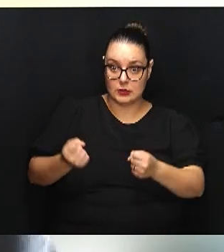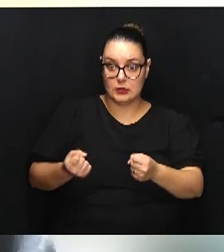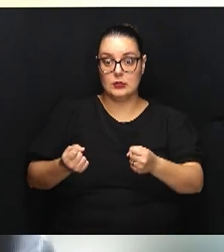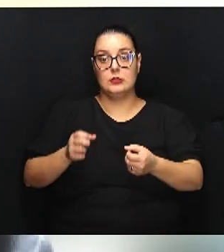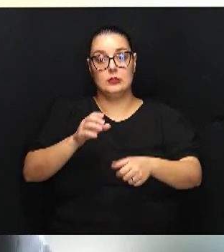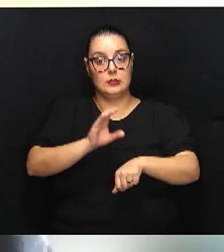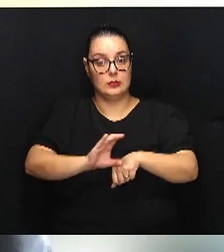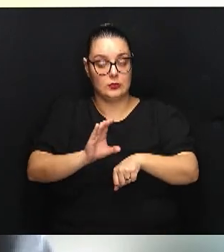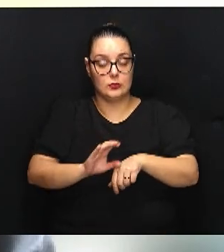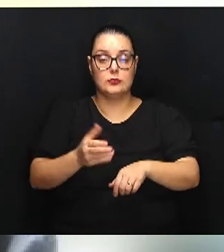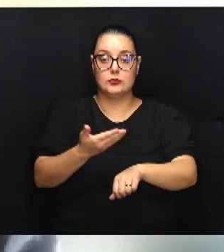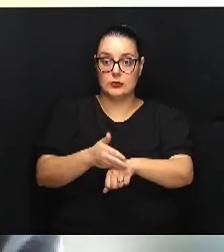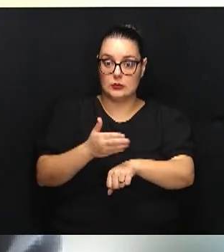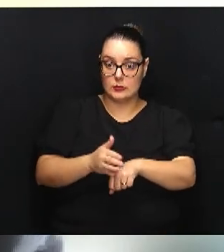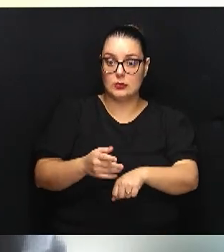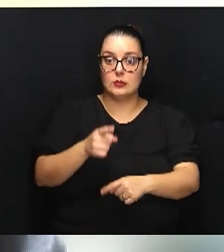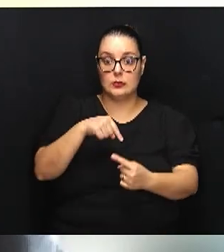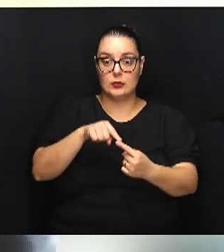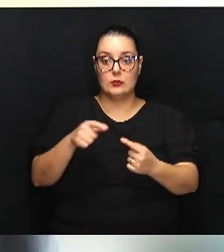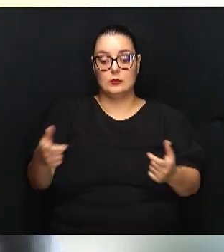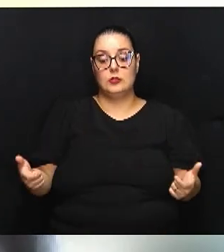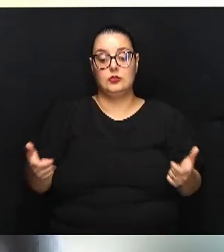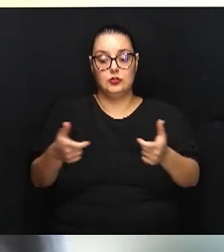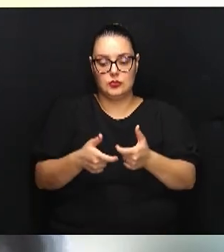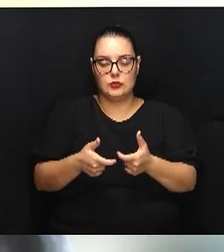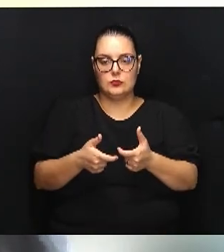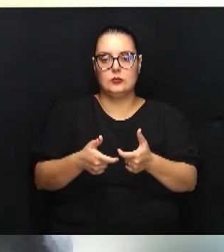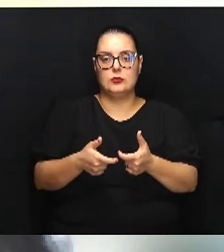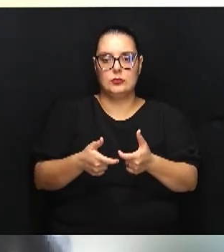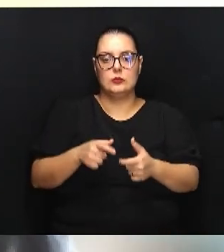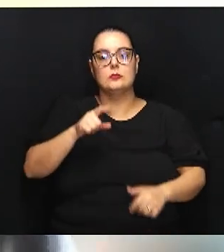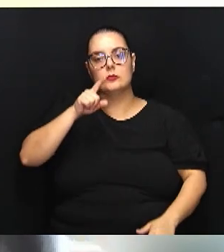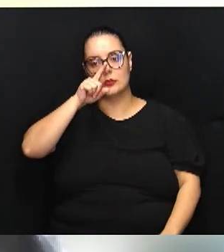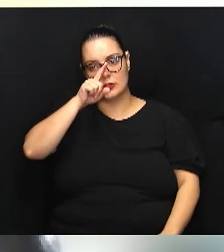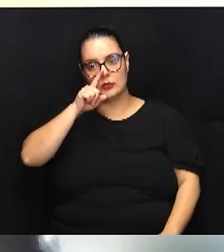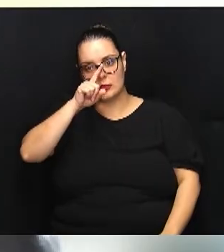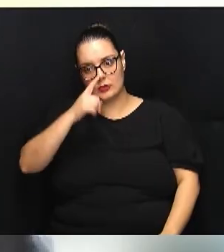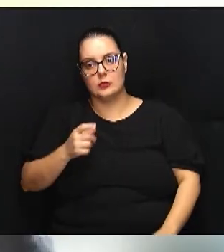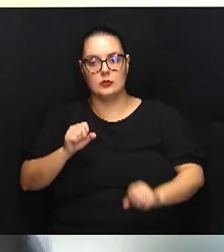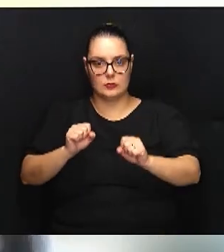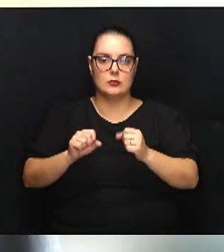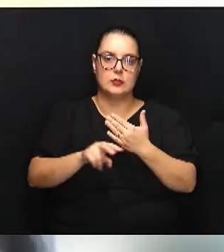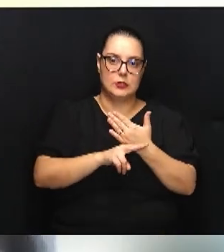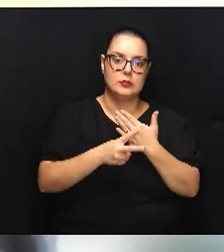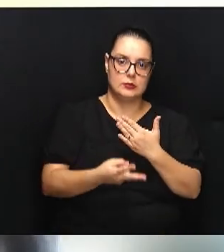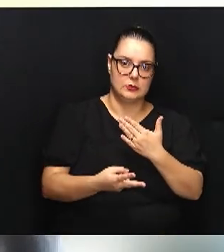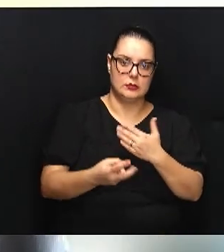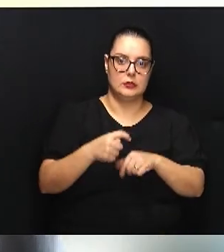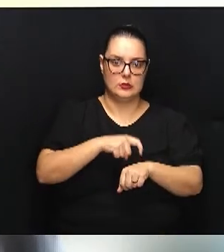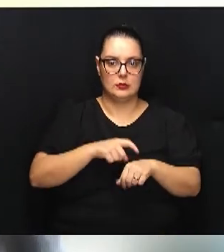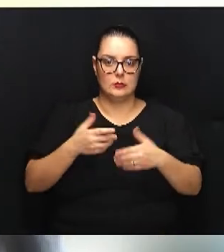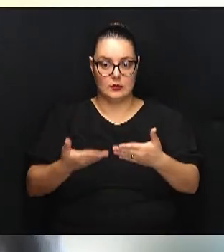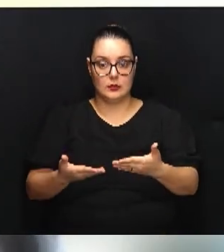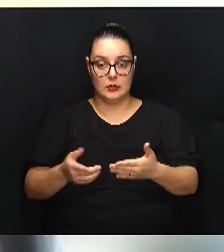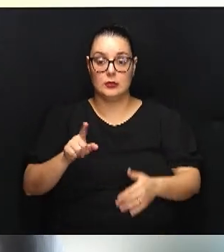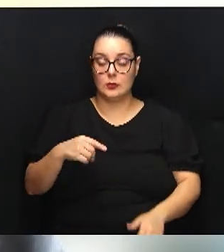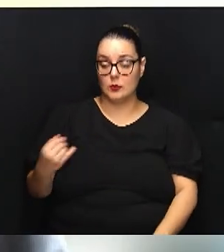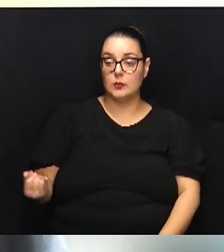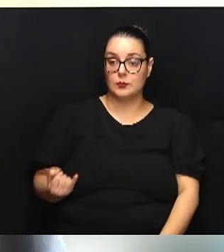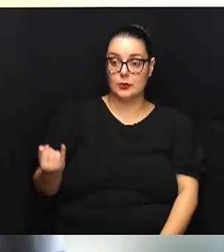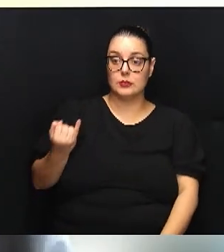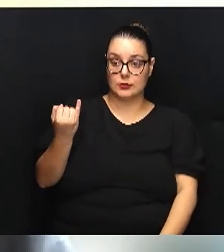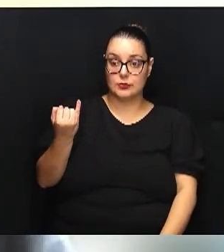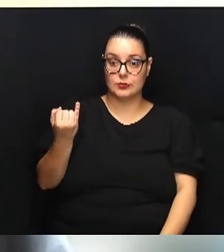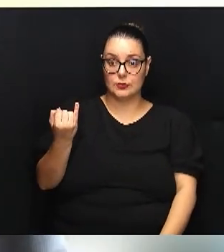condições de habilitação para realizá-lo. Tudo isso no intuito de mitigar, diminuir o risco que pode ser gerado